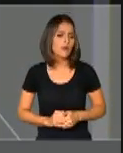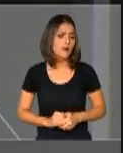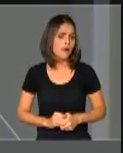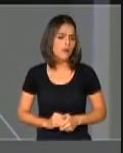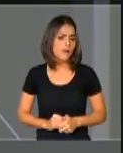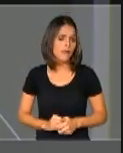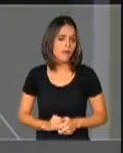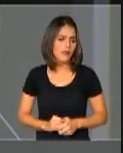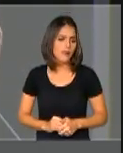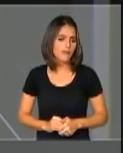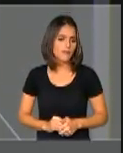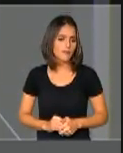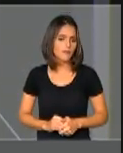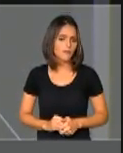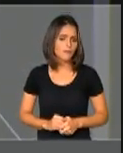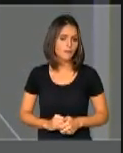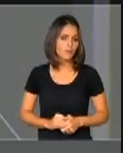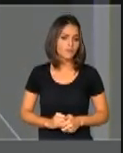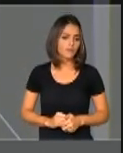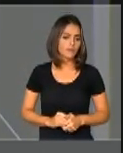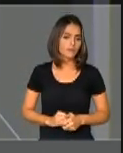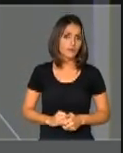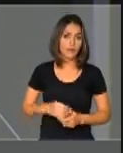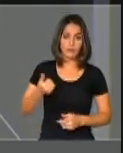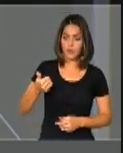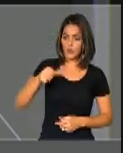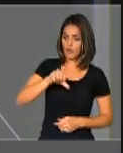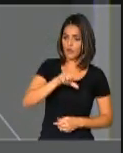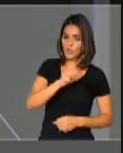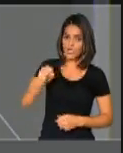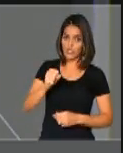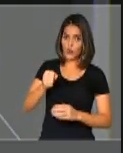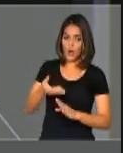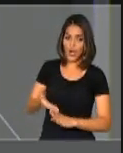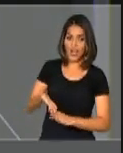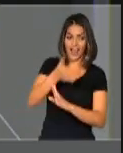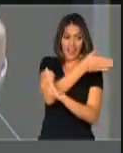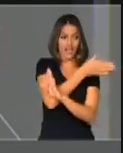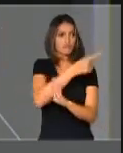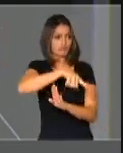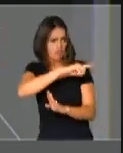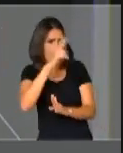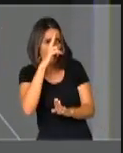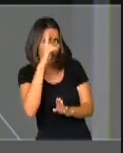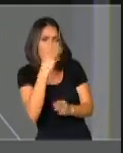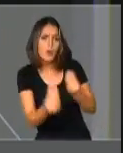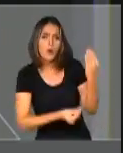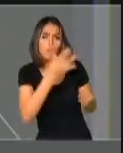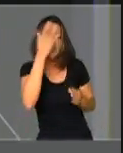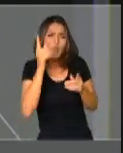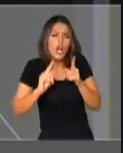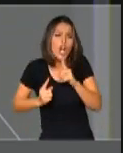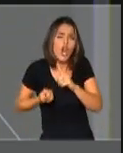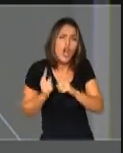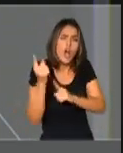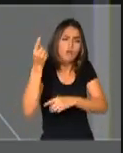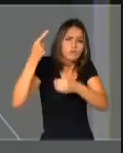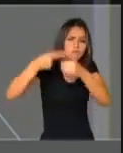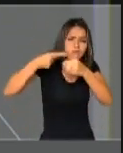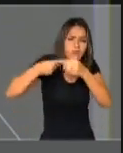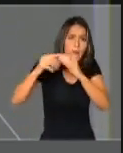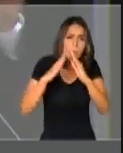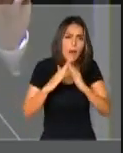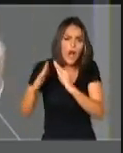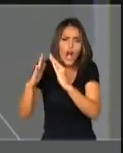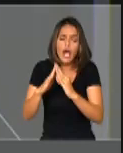caos social. Quem viveu antes de 1988 lembra como viviam as pessoas nos lugares mais longínquos do